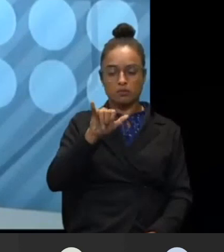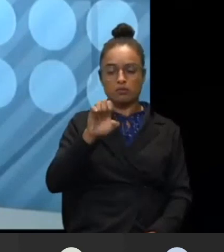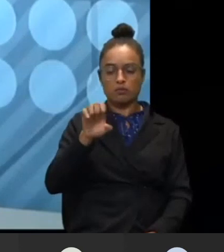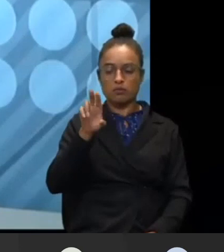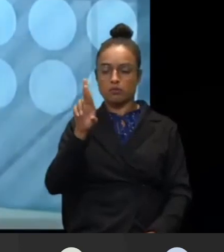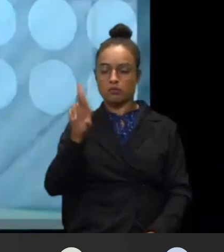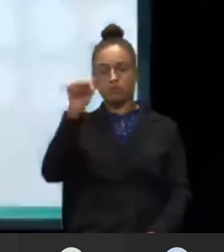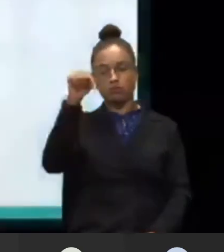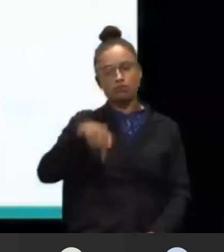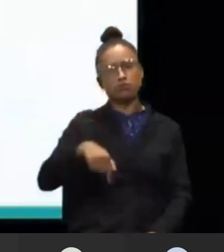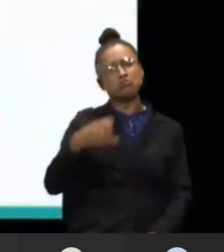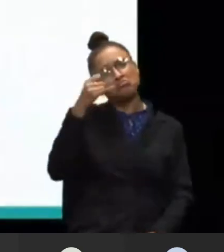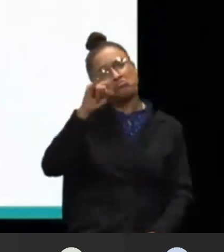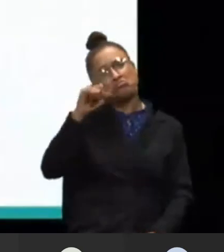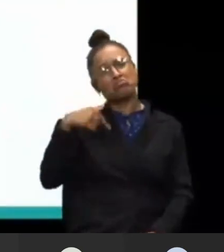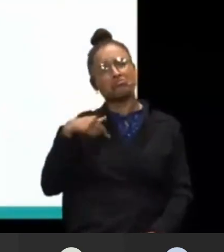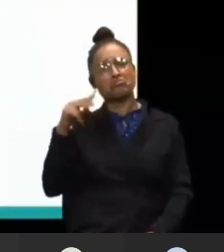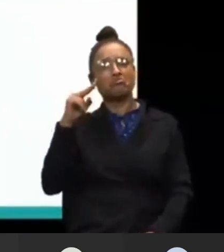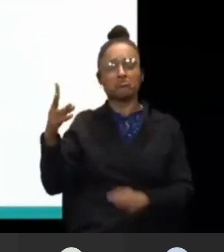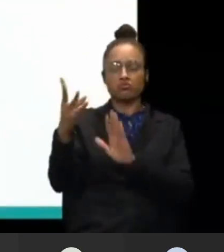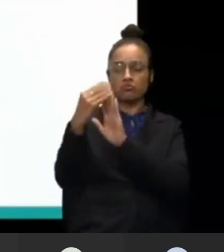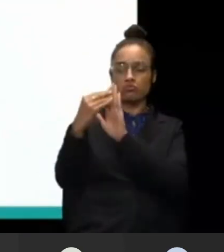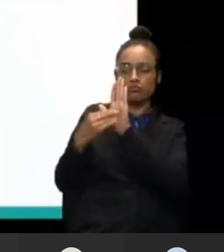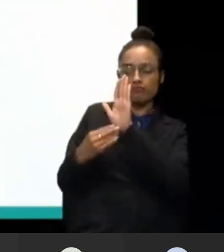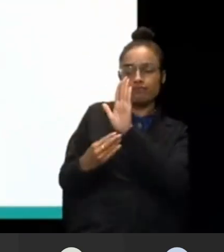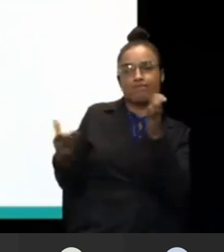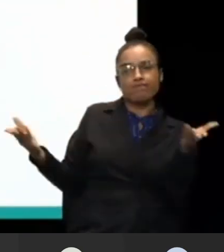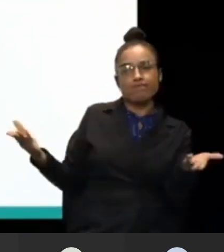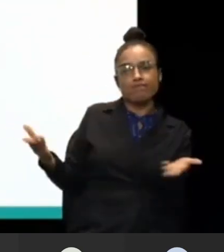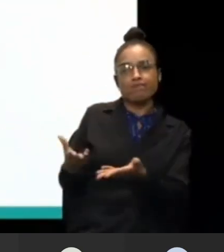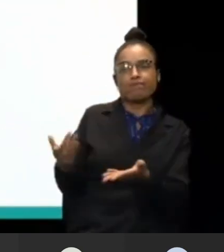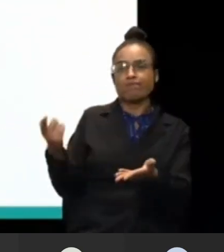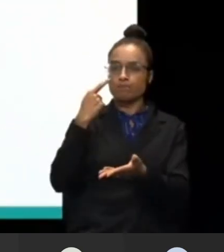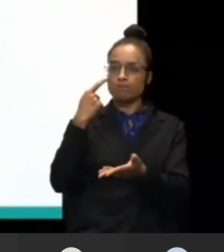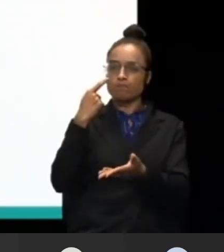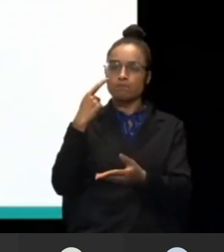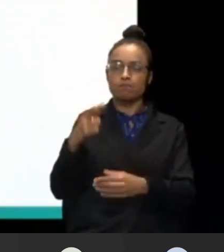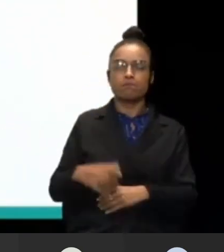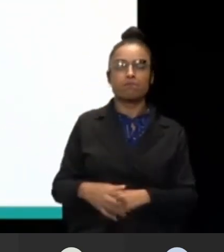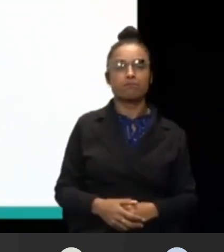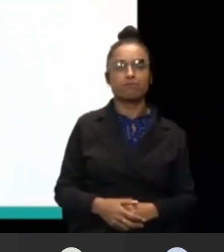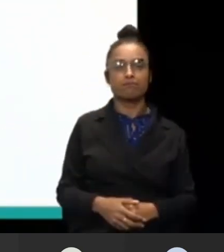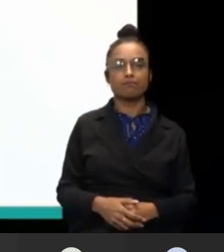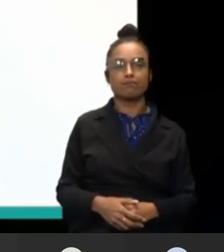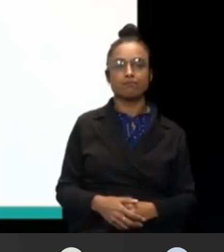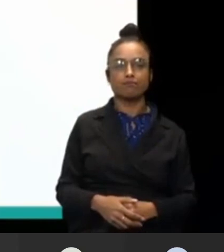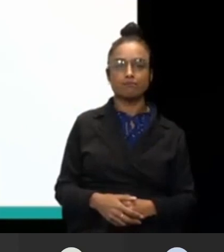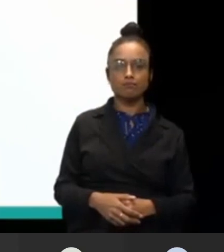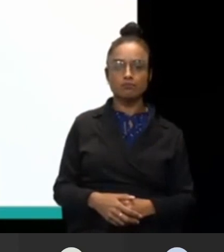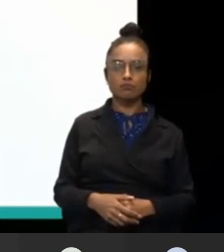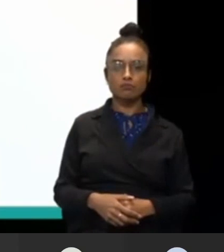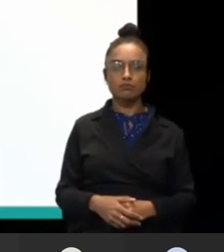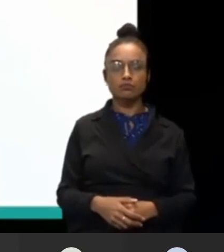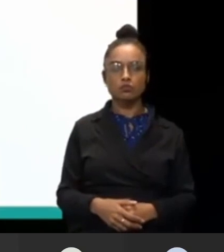espaços seguintes. Se atente-se ao slide, e para observarmos os passos a serem realizados.